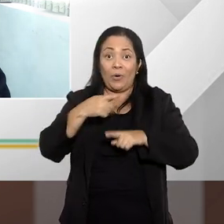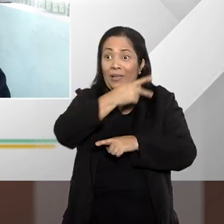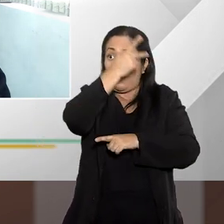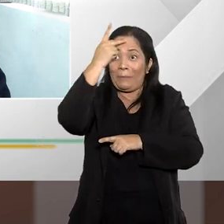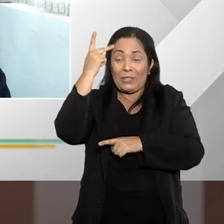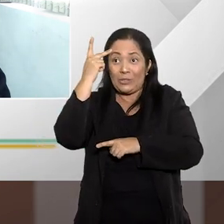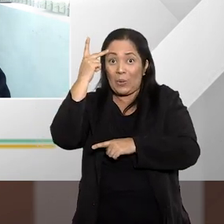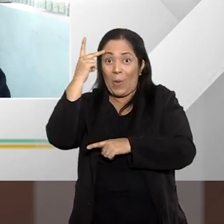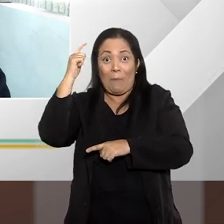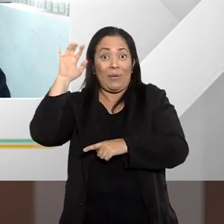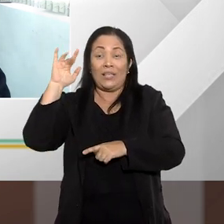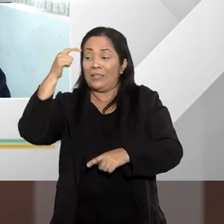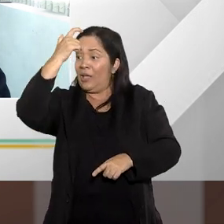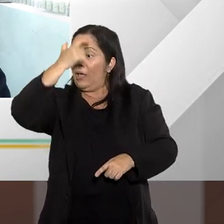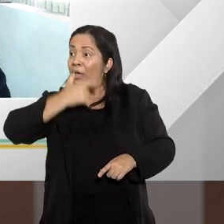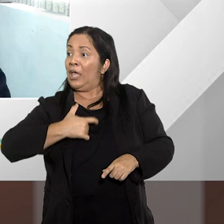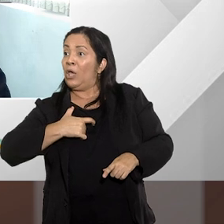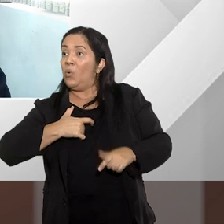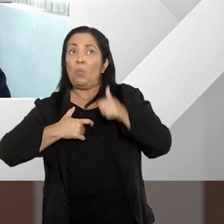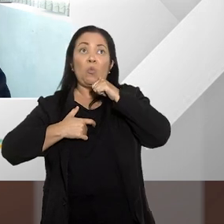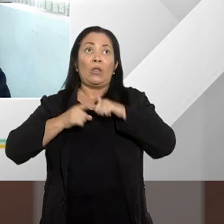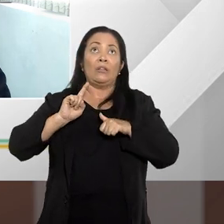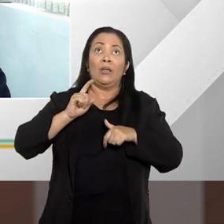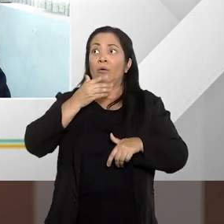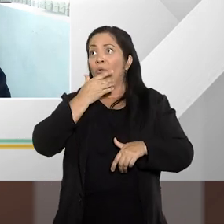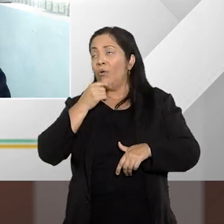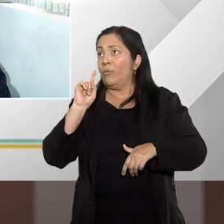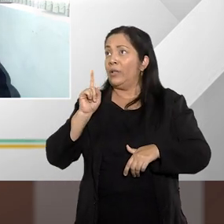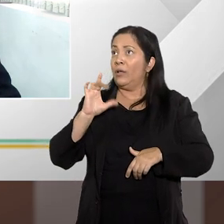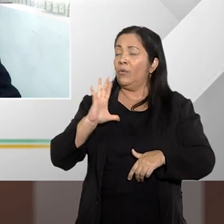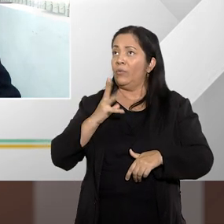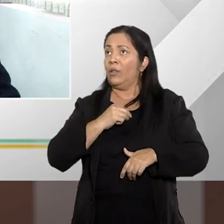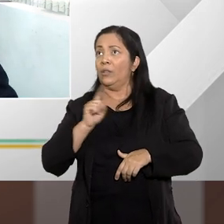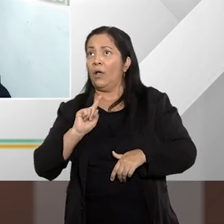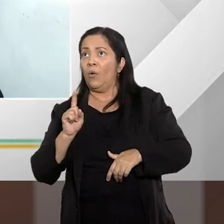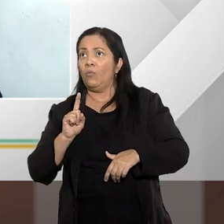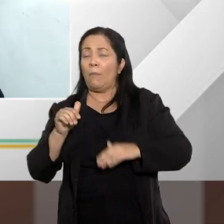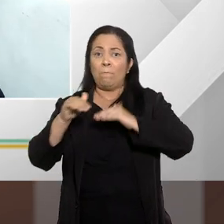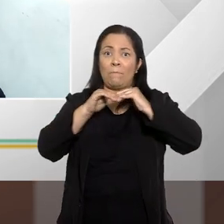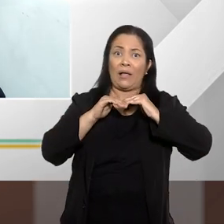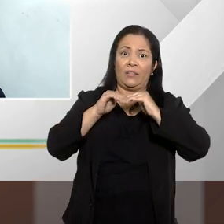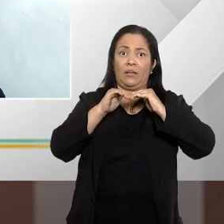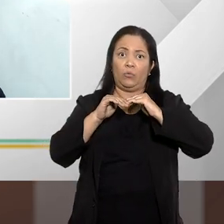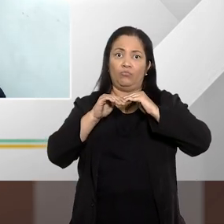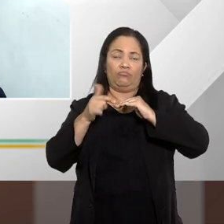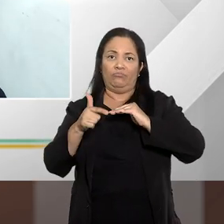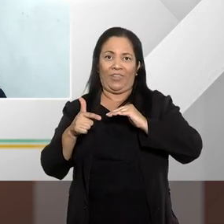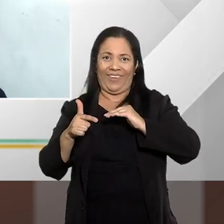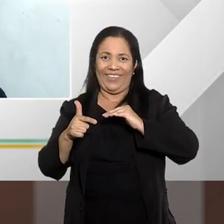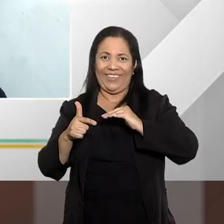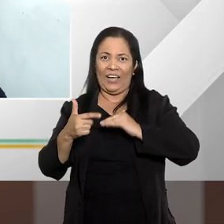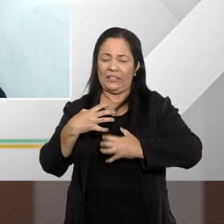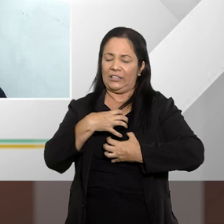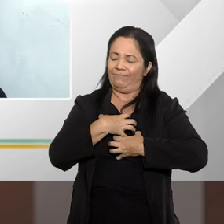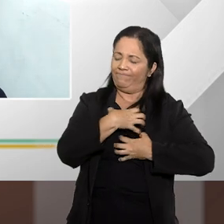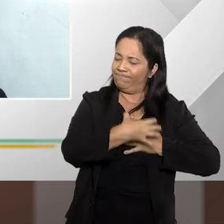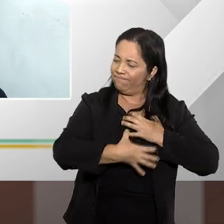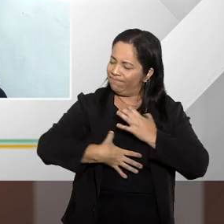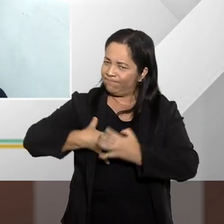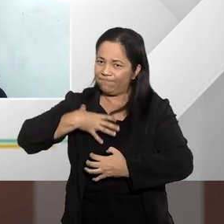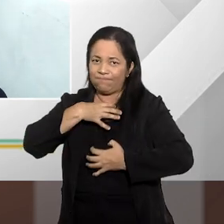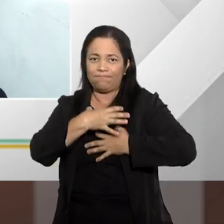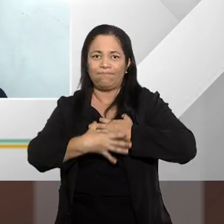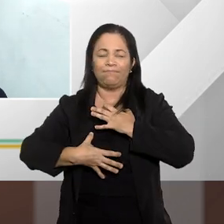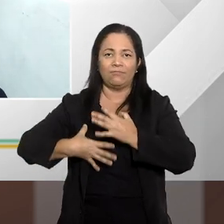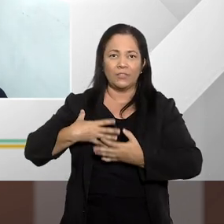padrão, em nenhuma forma aí imposta pela sociedade, não é isso, Iago? Então, Fátima, a população LGBTQIA+, é uma